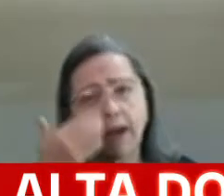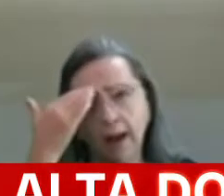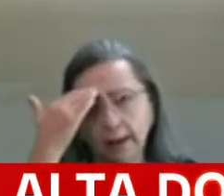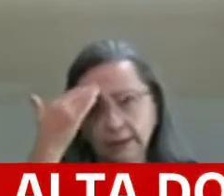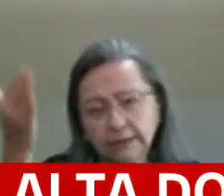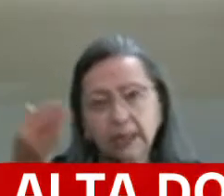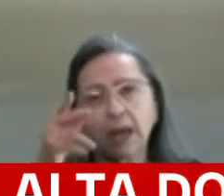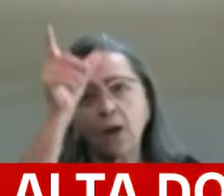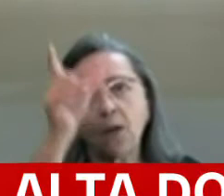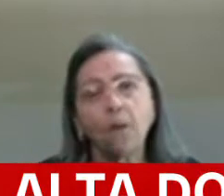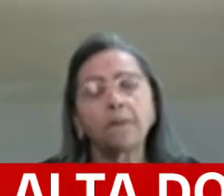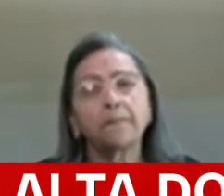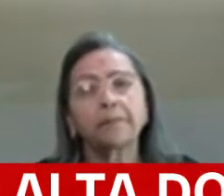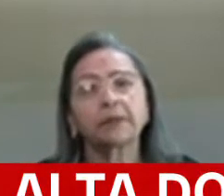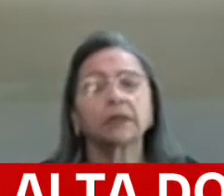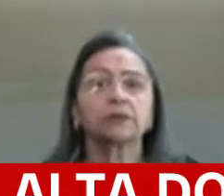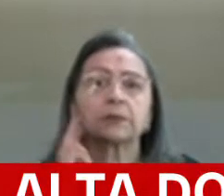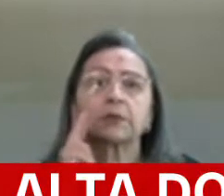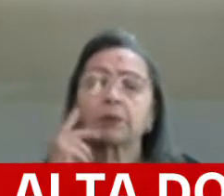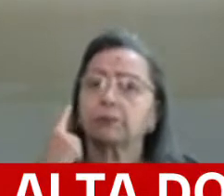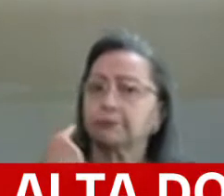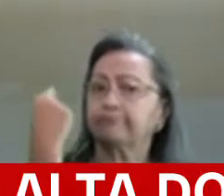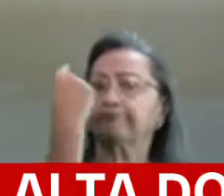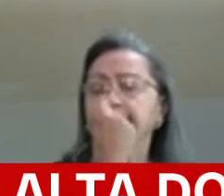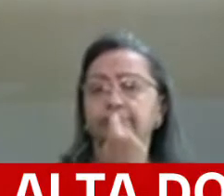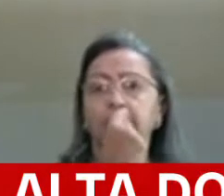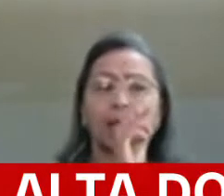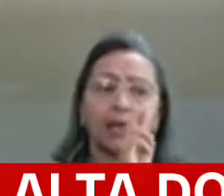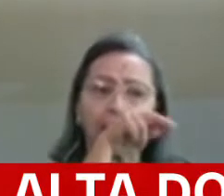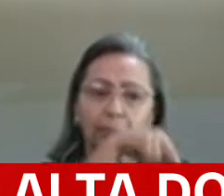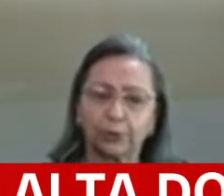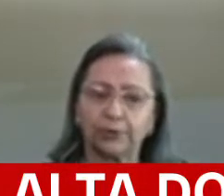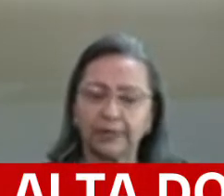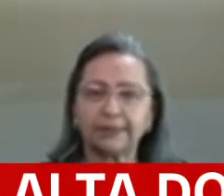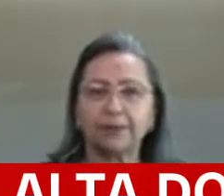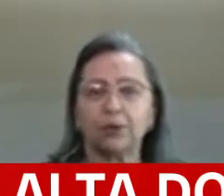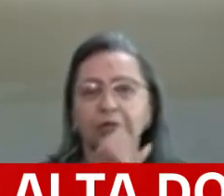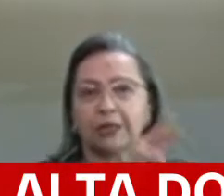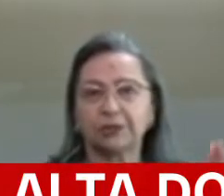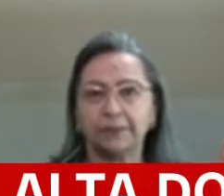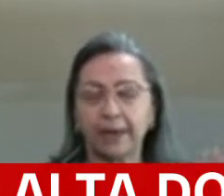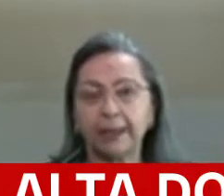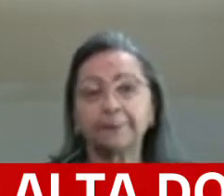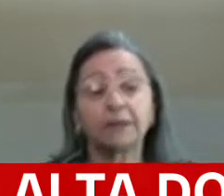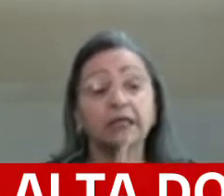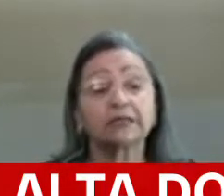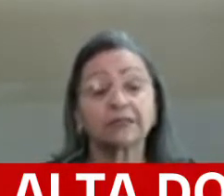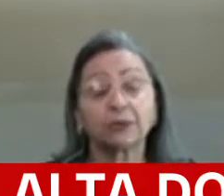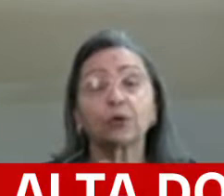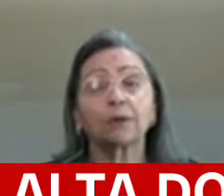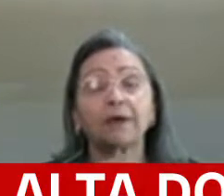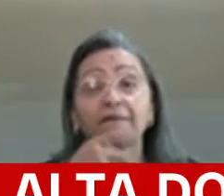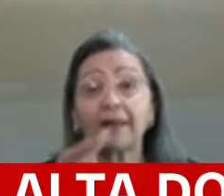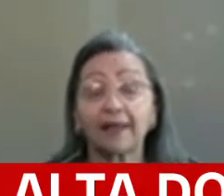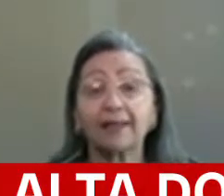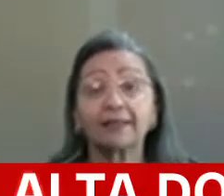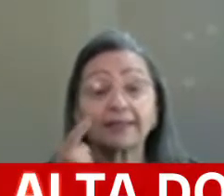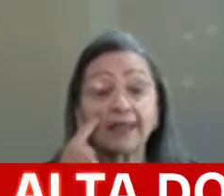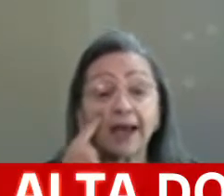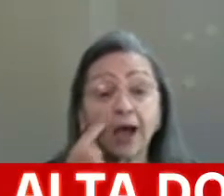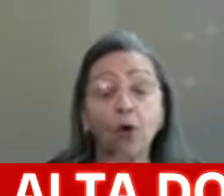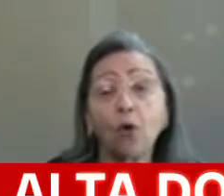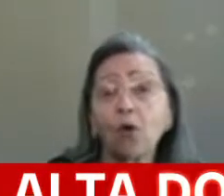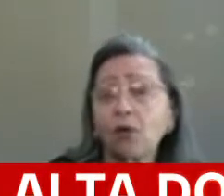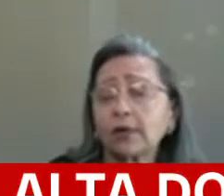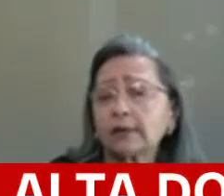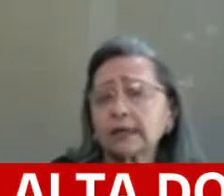presidente Rodrigo Pacheco por ter me designado relator dessa importantíssima matéria. E segundo, para dizer da orientação